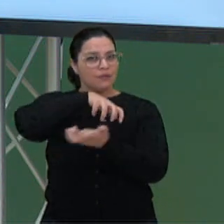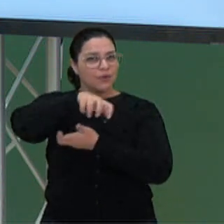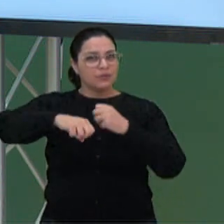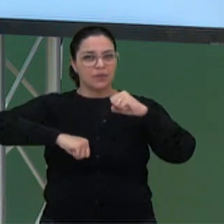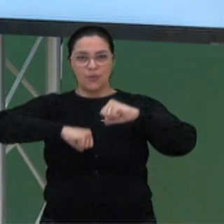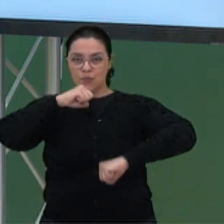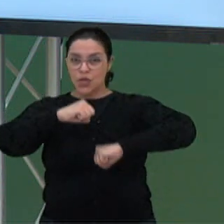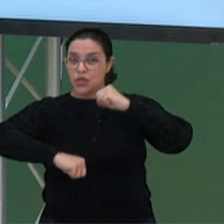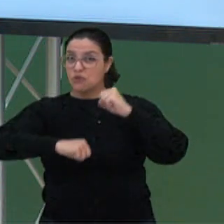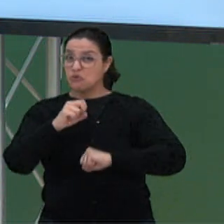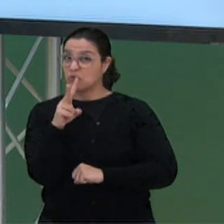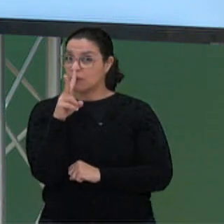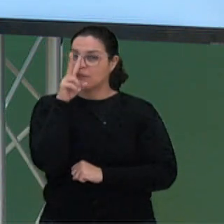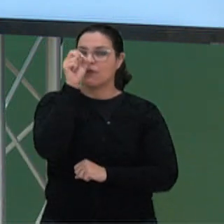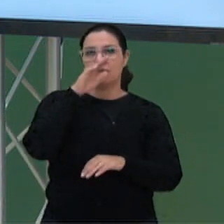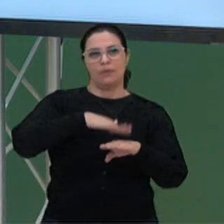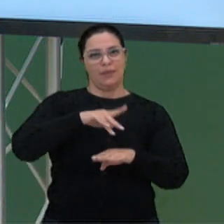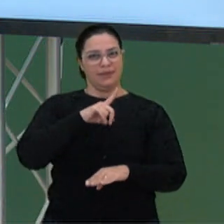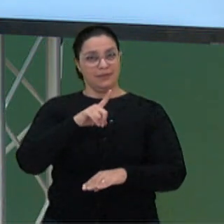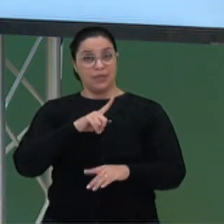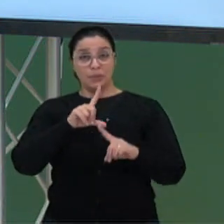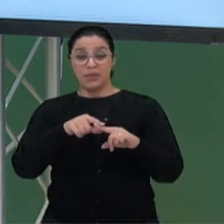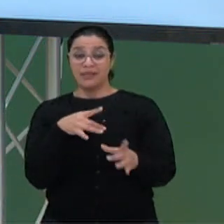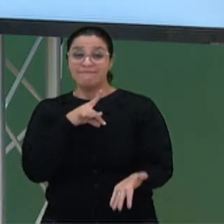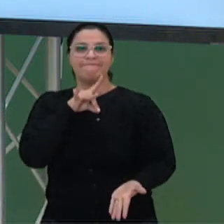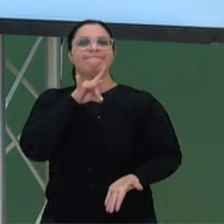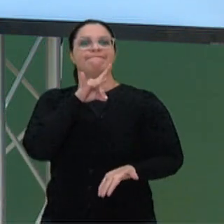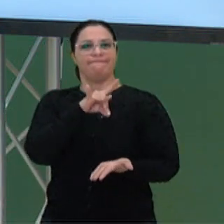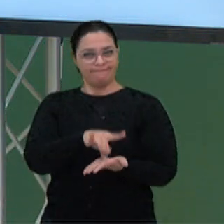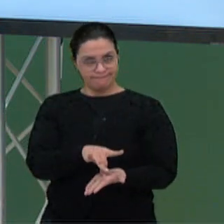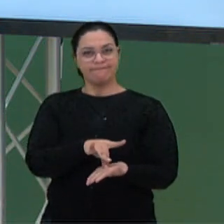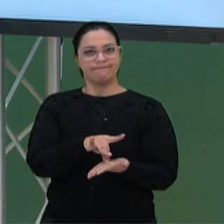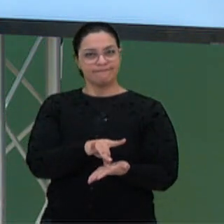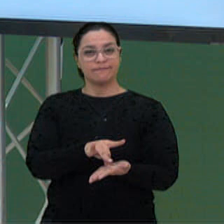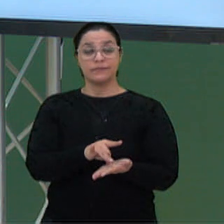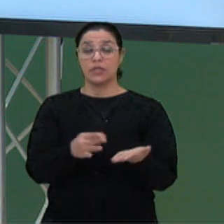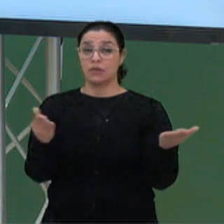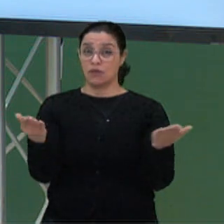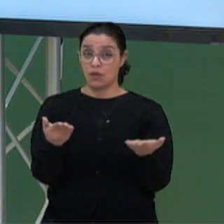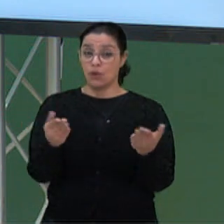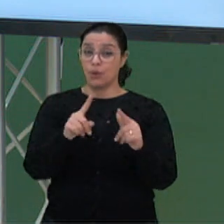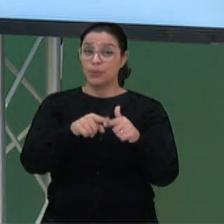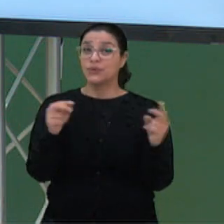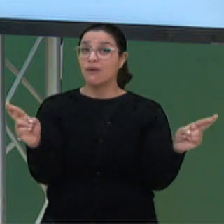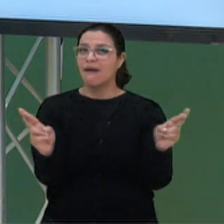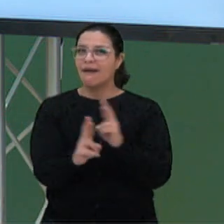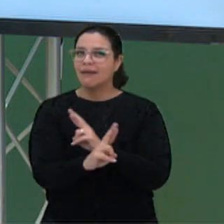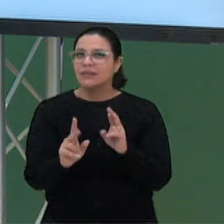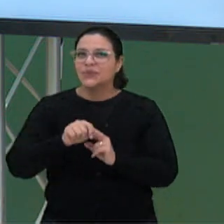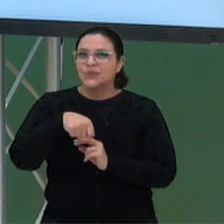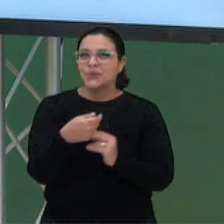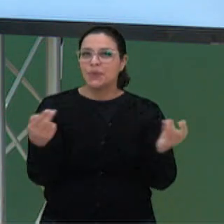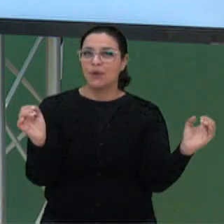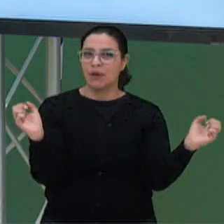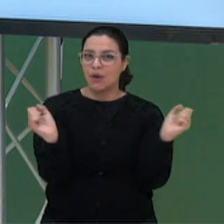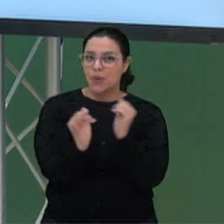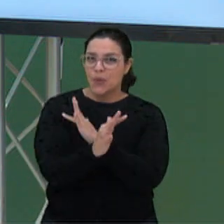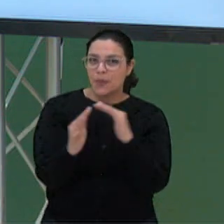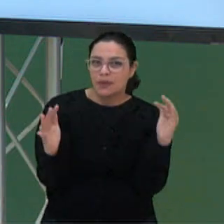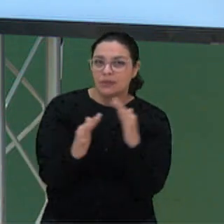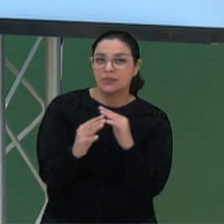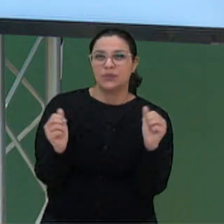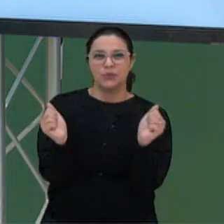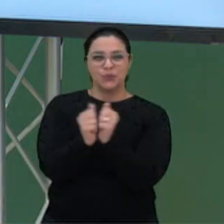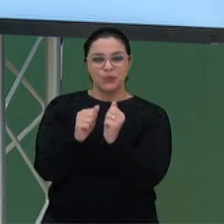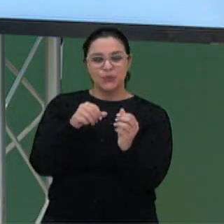que ele se acentua, que ele se efetiva. Então, daí a relação ali da urbanização com